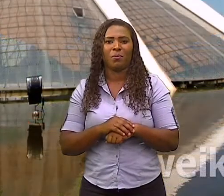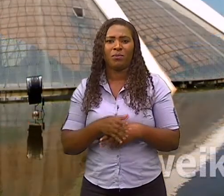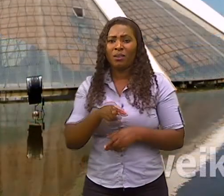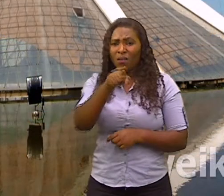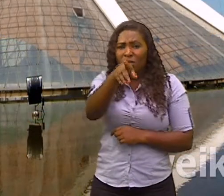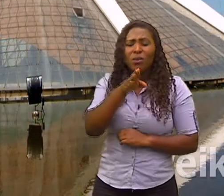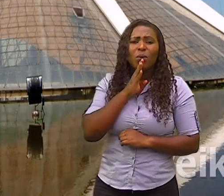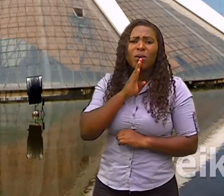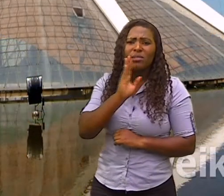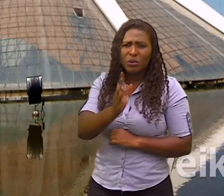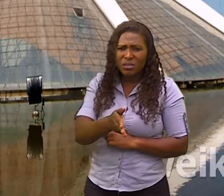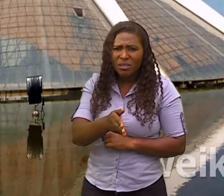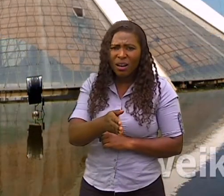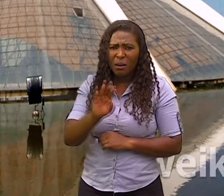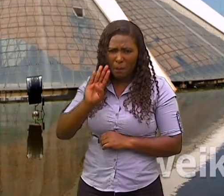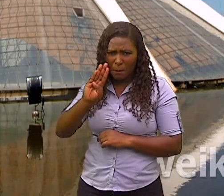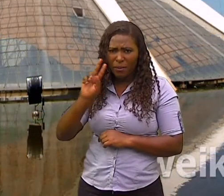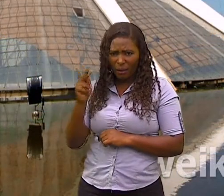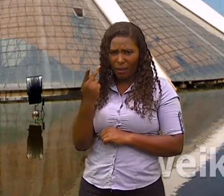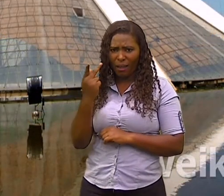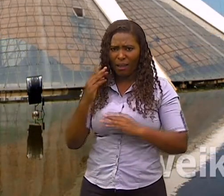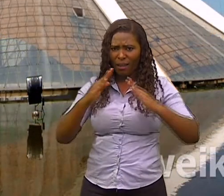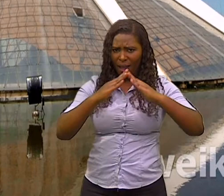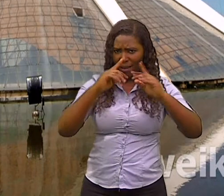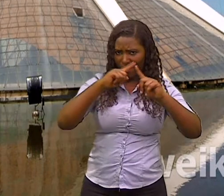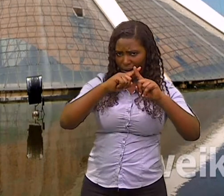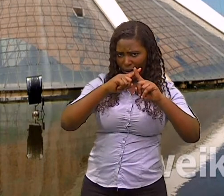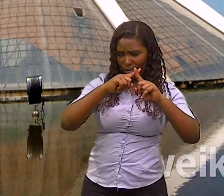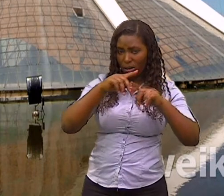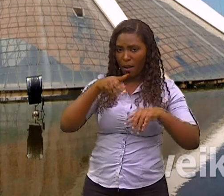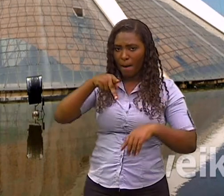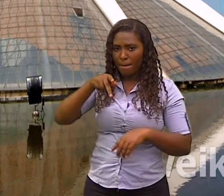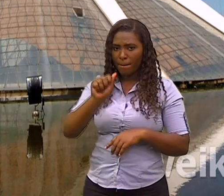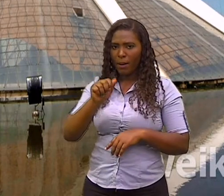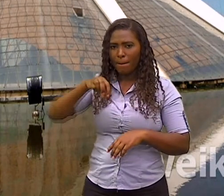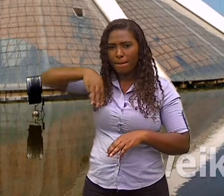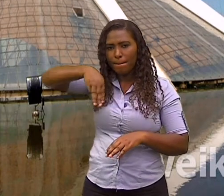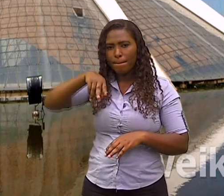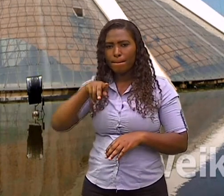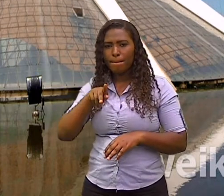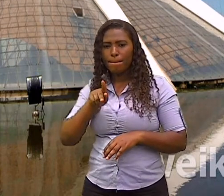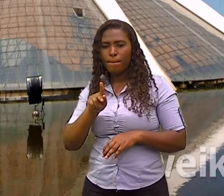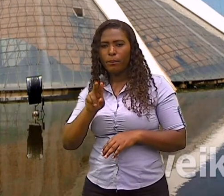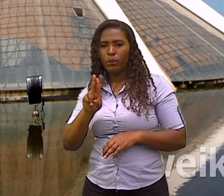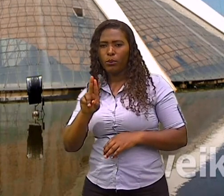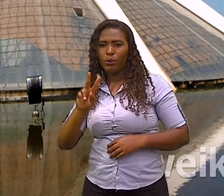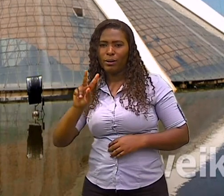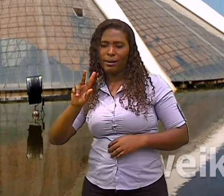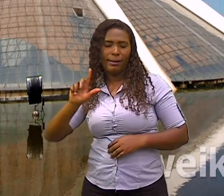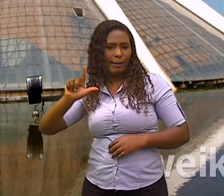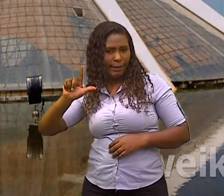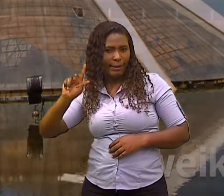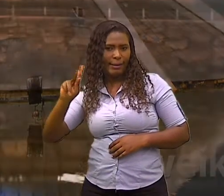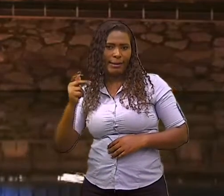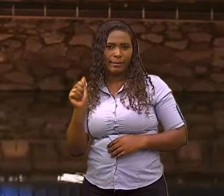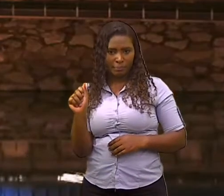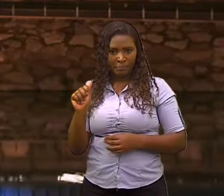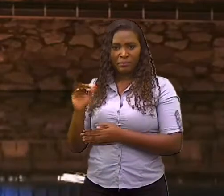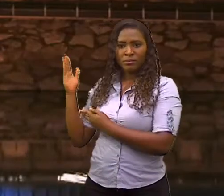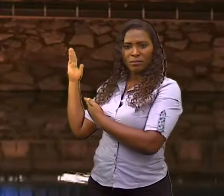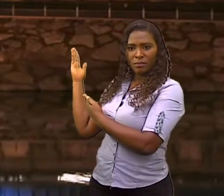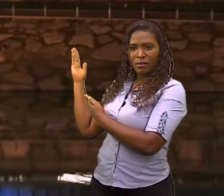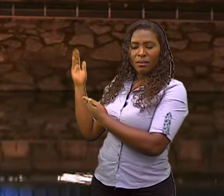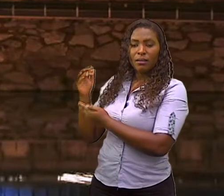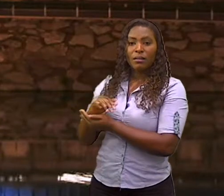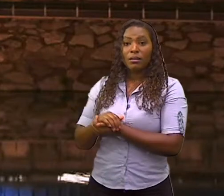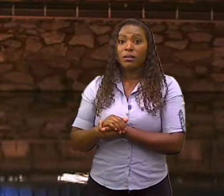da Pampulha, encontrou as obras dos dois. Mas quem vê Brasília, o Palácio do